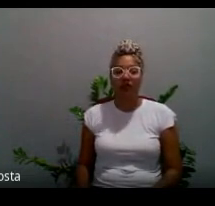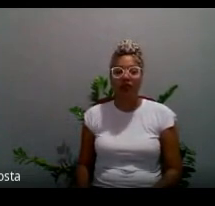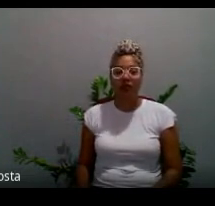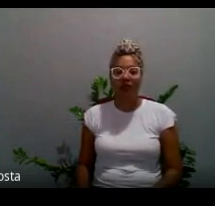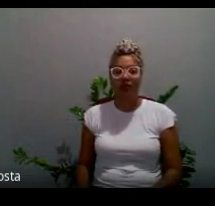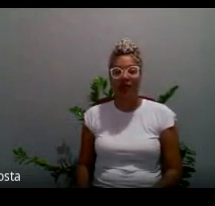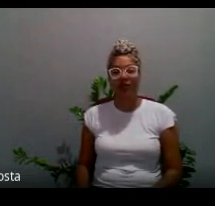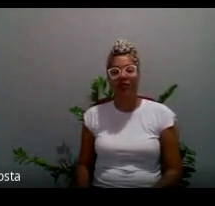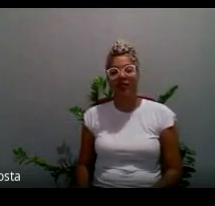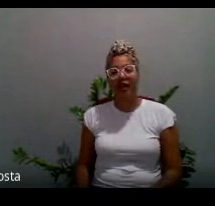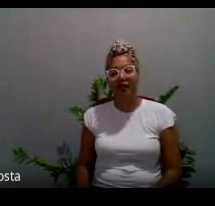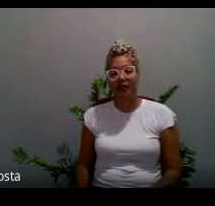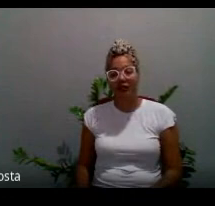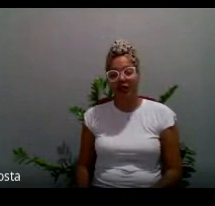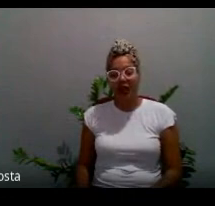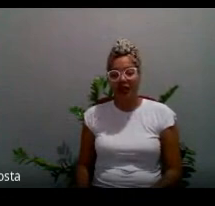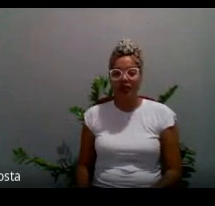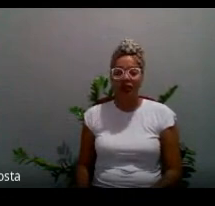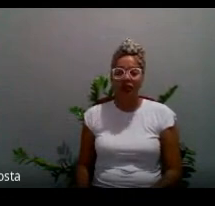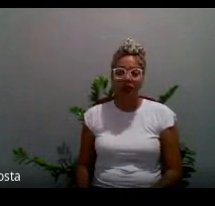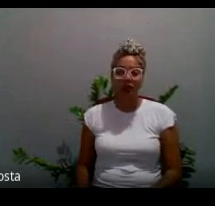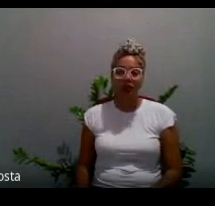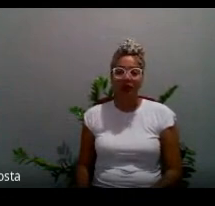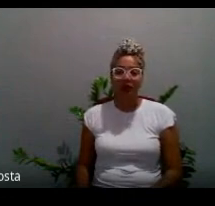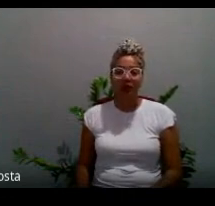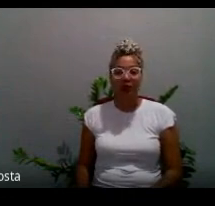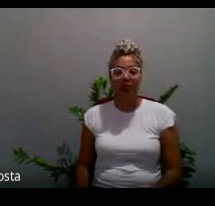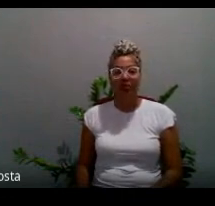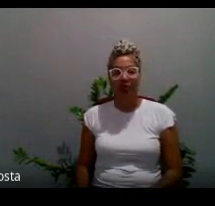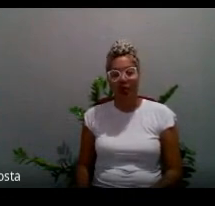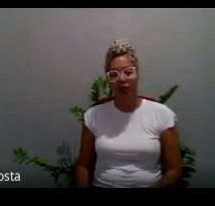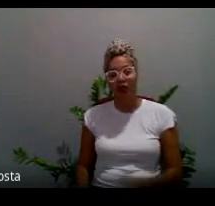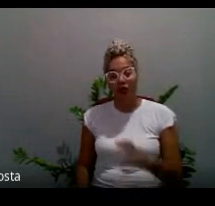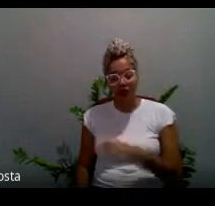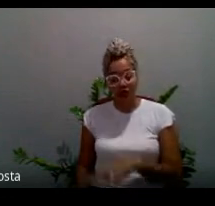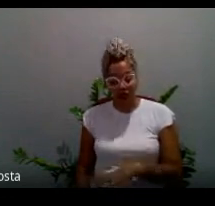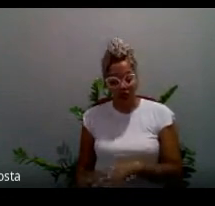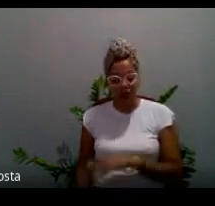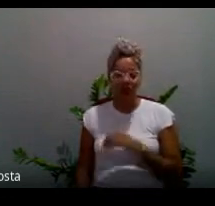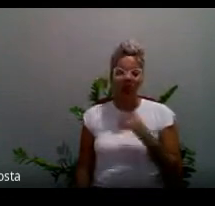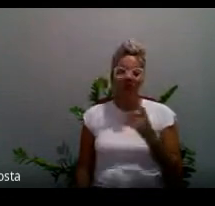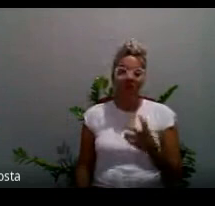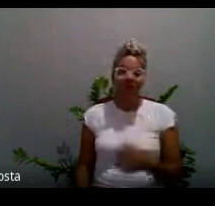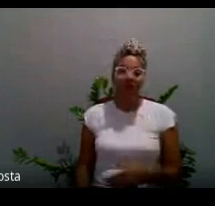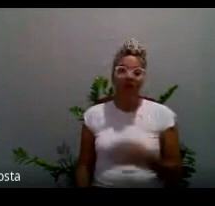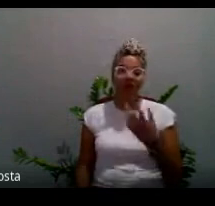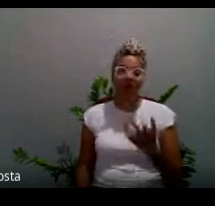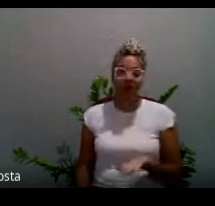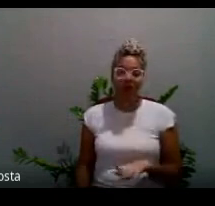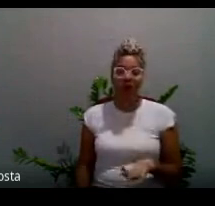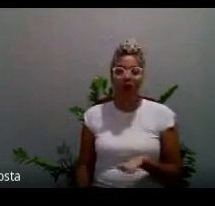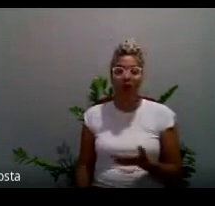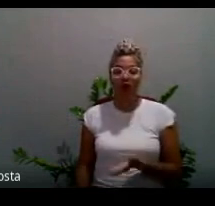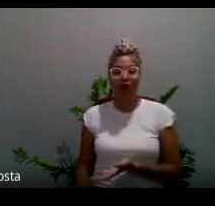as cidades, nas datas, a gente dá foco a datas de importância geral e de importância acadêmica. Por exemplo, a Revolta de Stonewall no mês